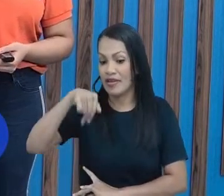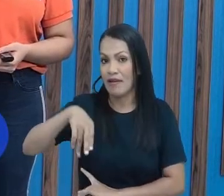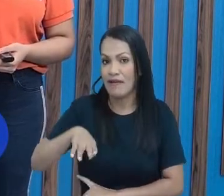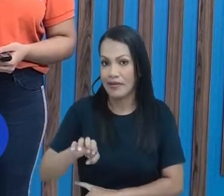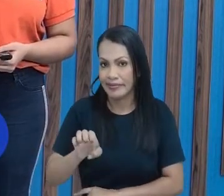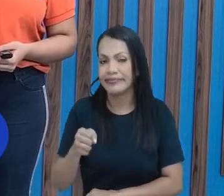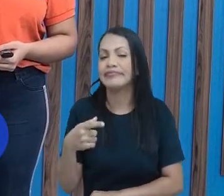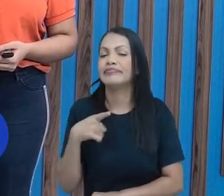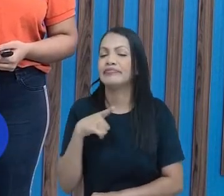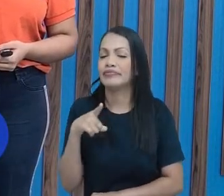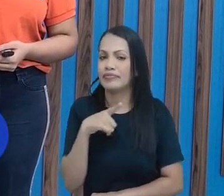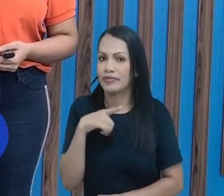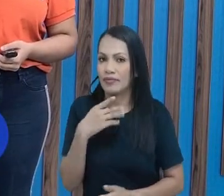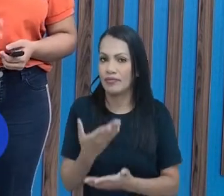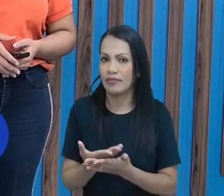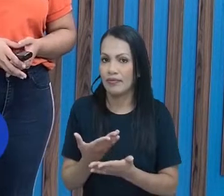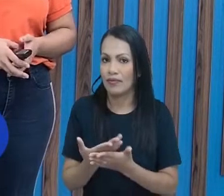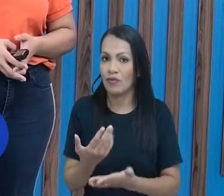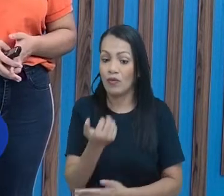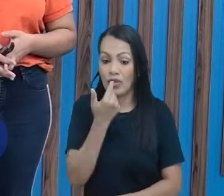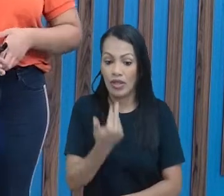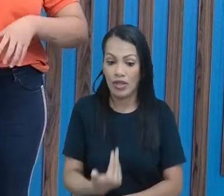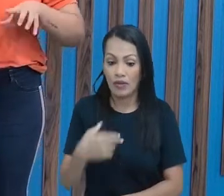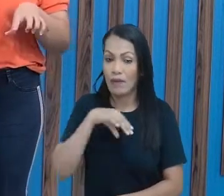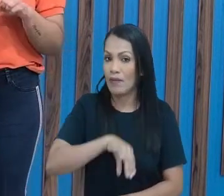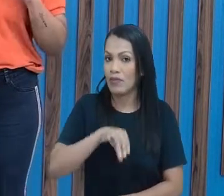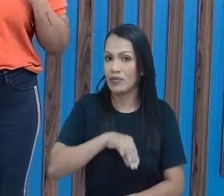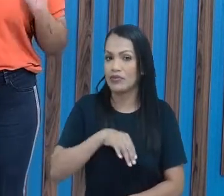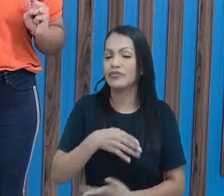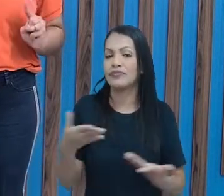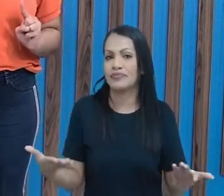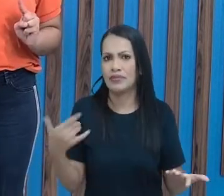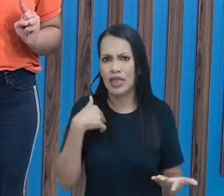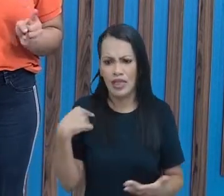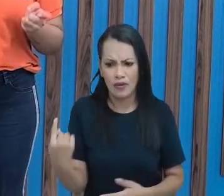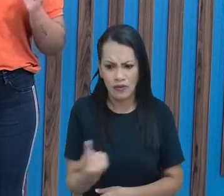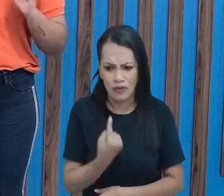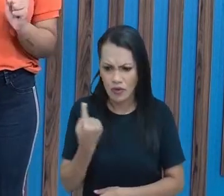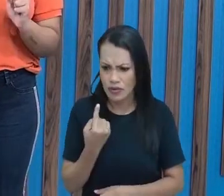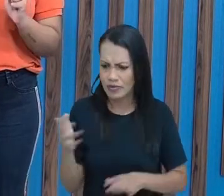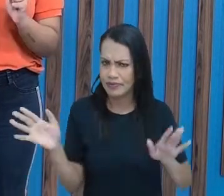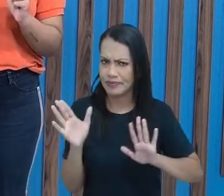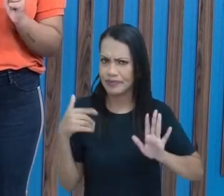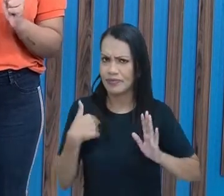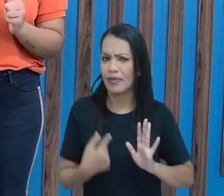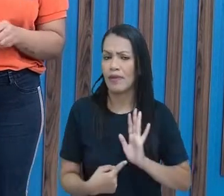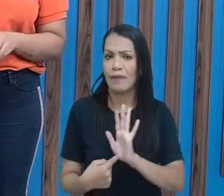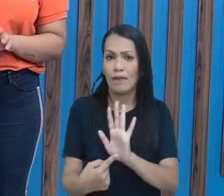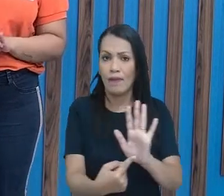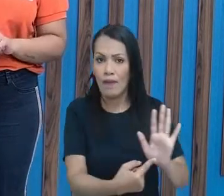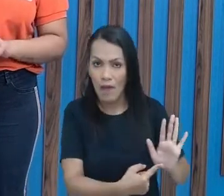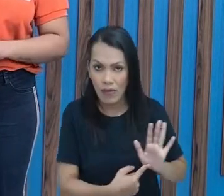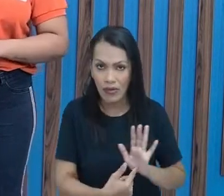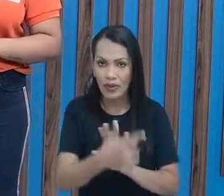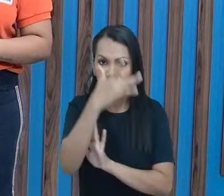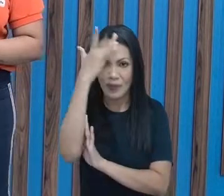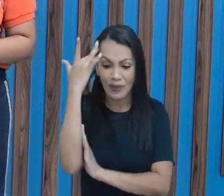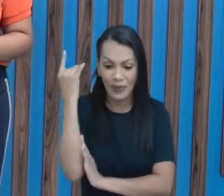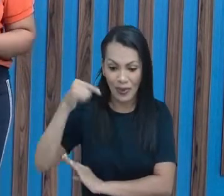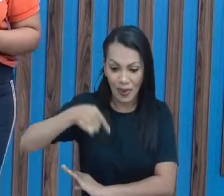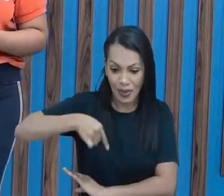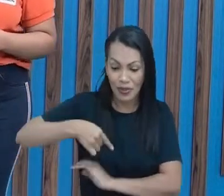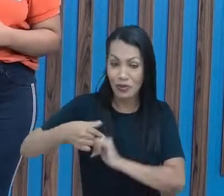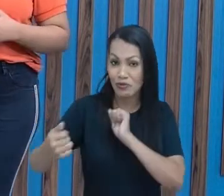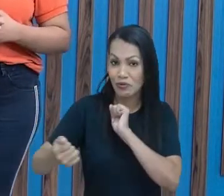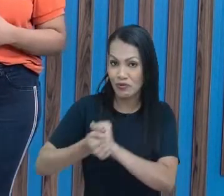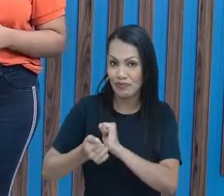tem uma conversa bem massa para fazer hoje aqui. E eu não estou sozinha, mas antes de apresentar as meninas que estão comigo aqui no estúdio,